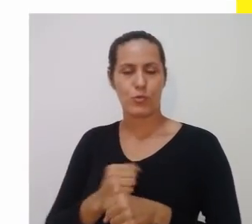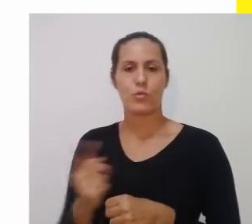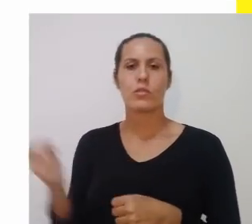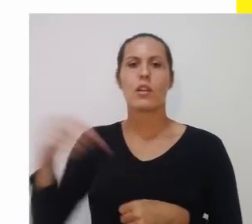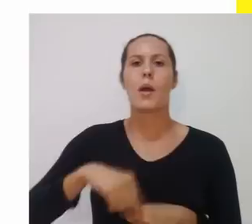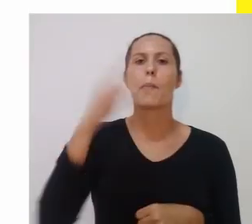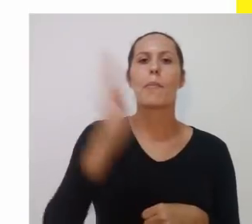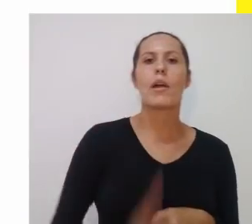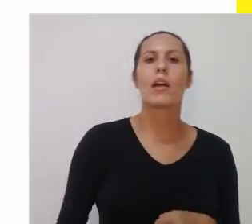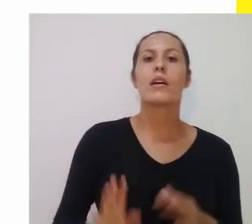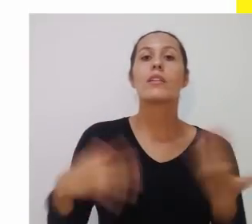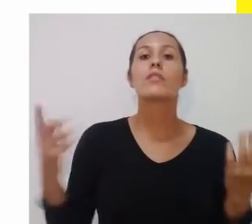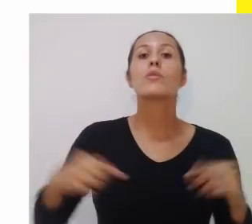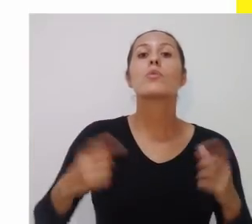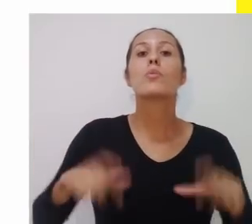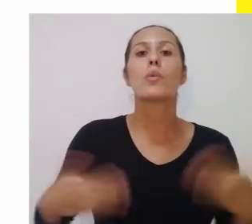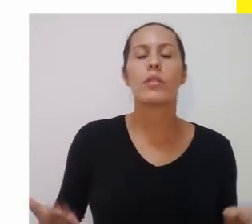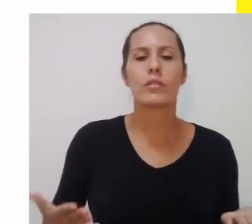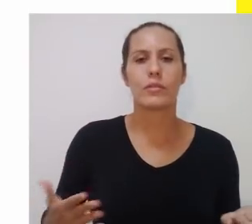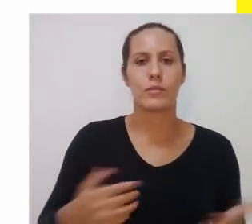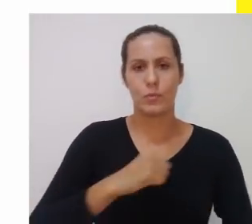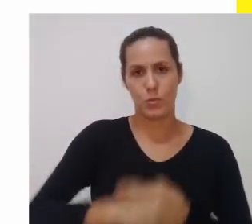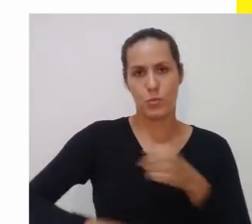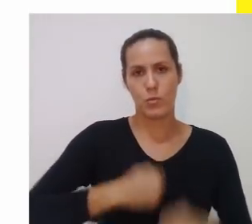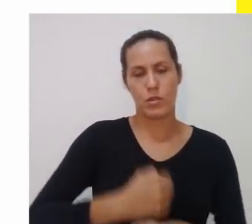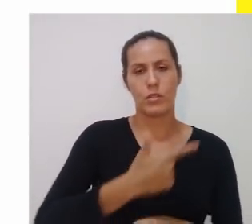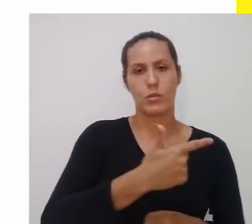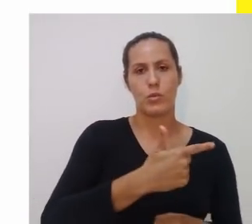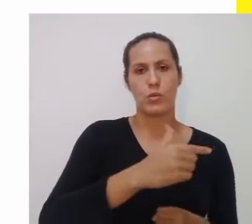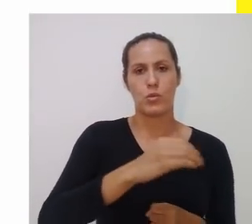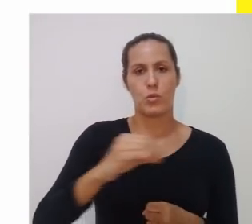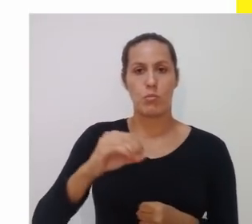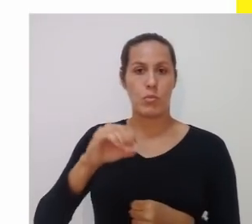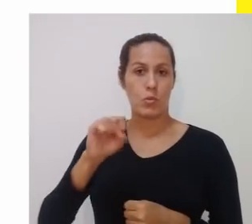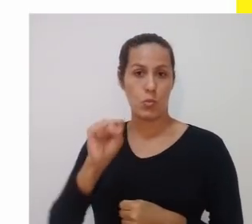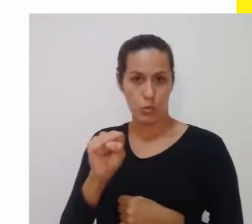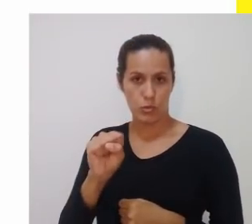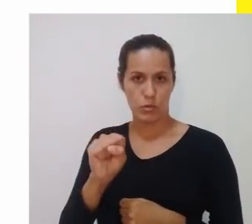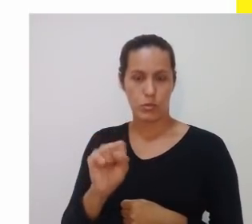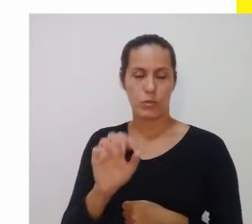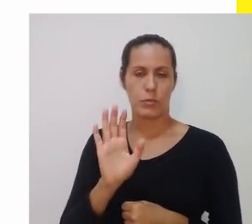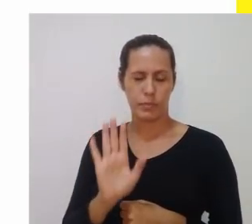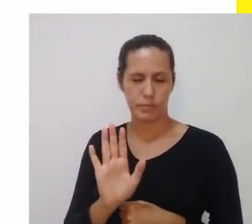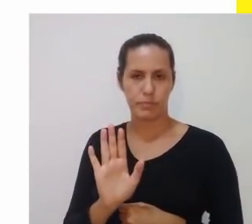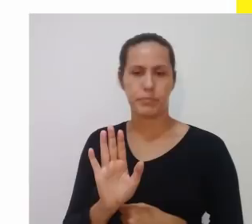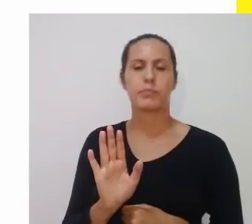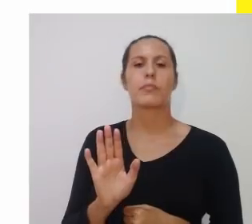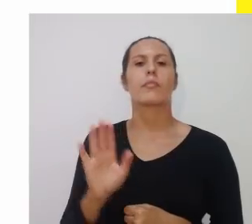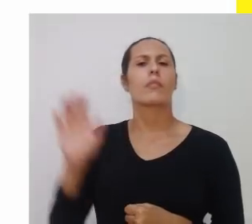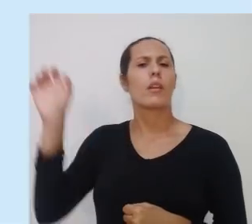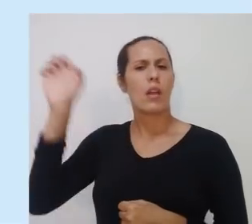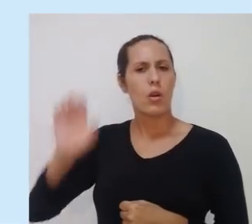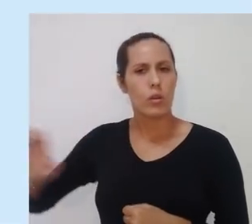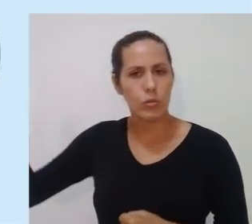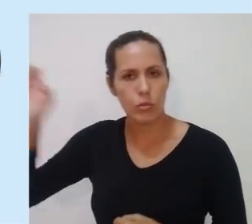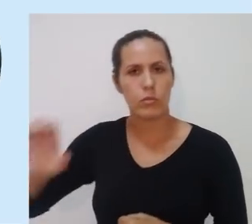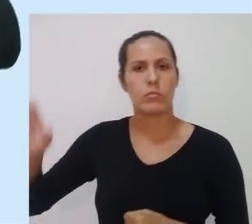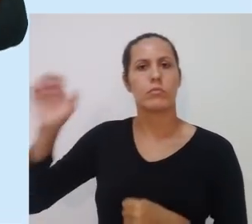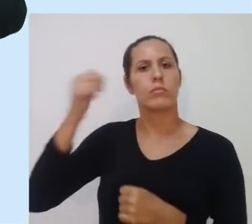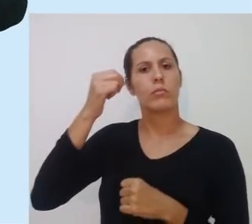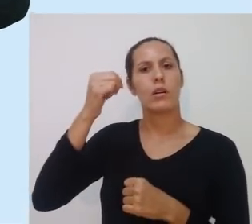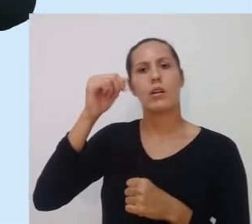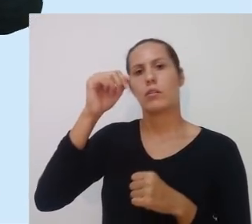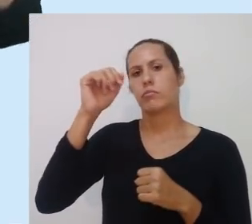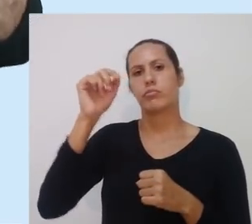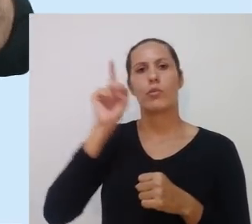Brasil? Olha lá, trazido para o Brasil em 2008. É verdade, isso aí acontece. Muita